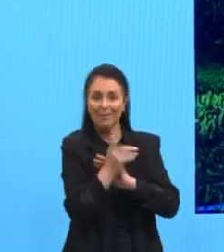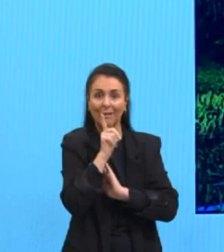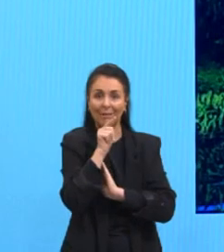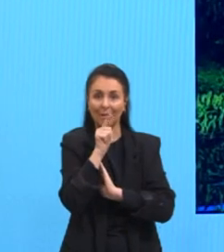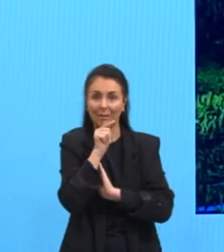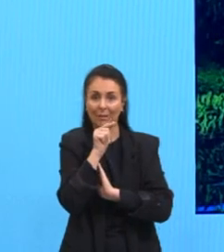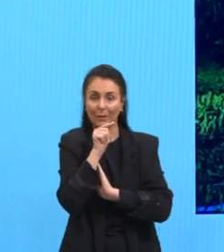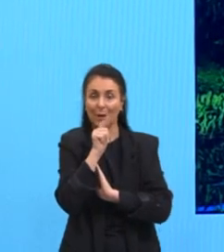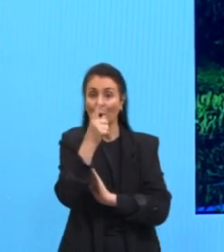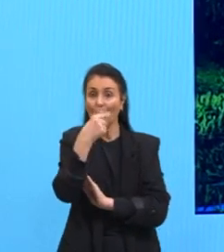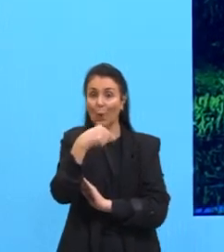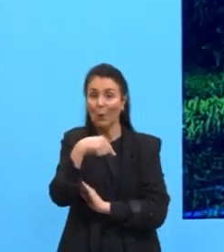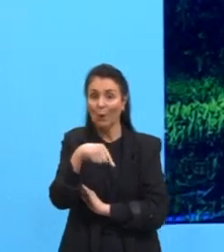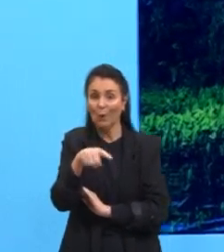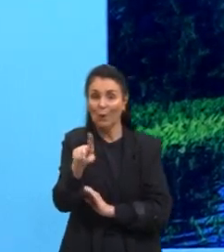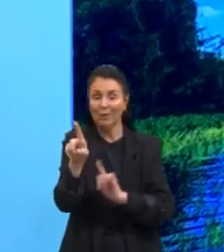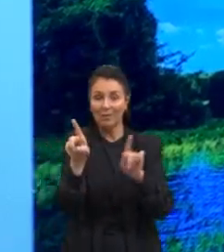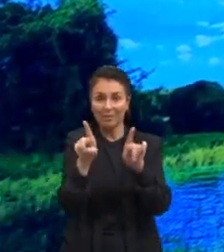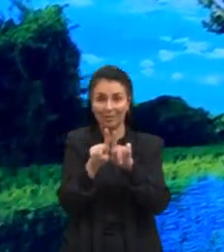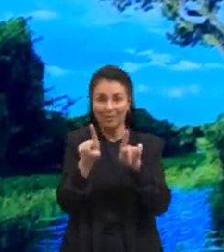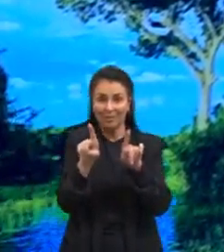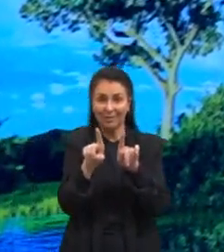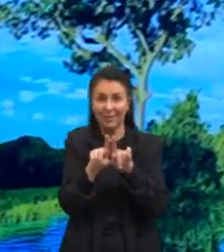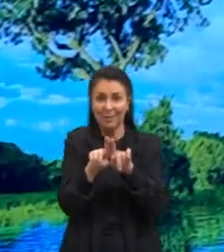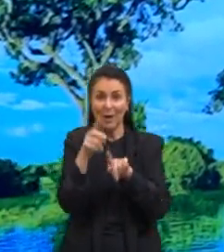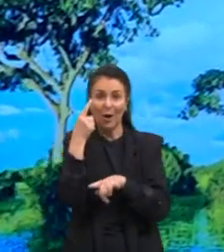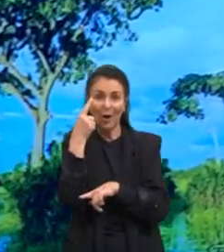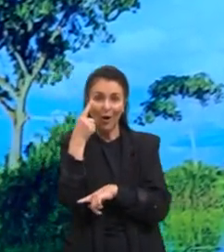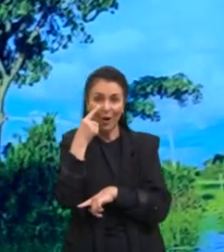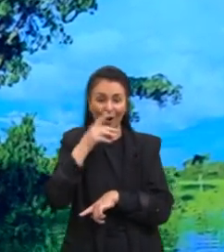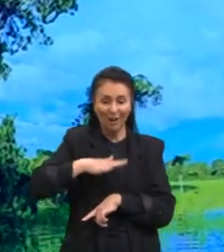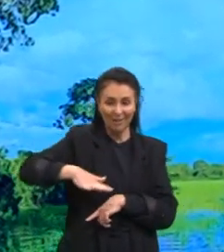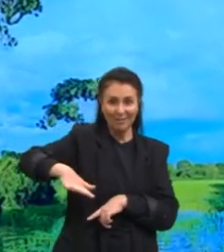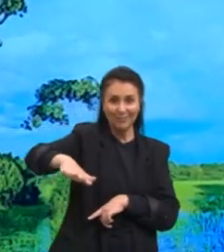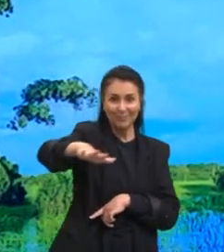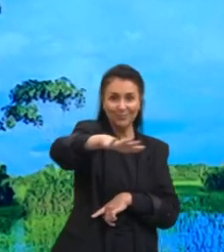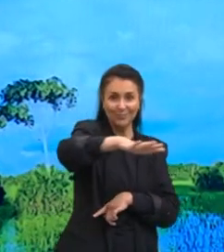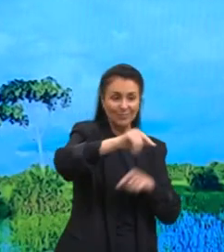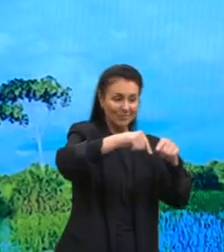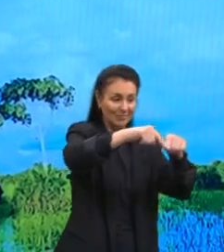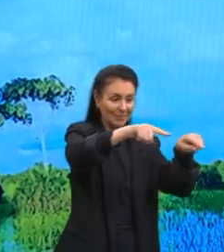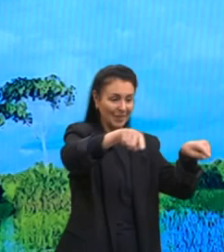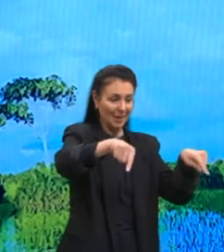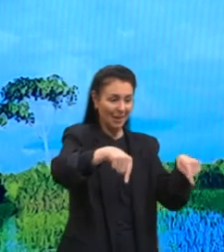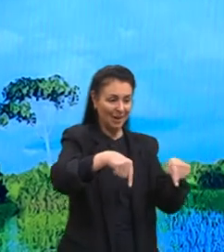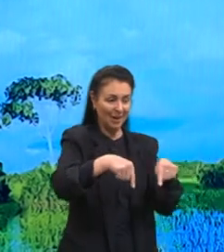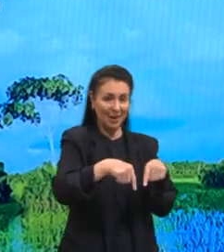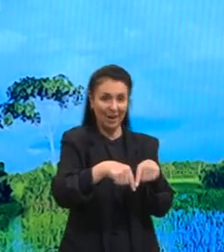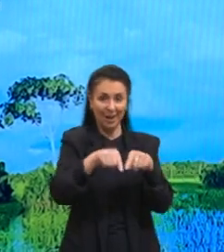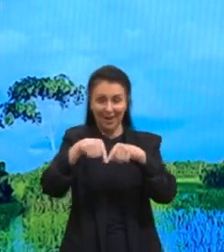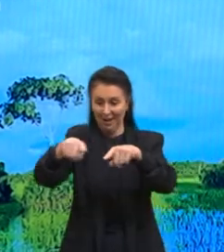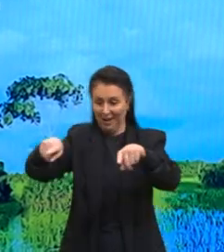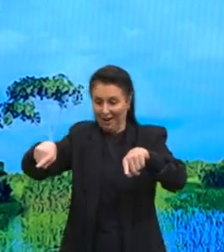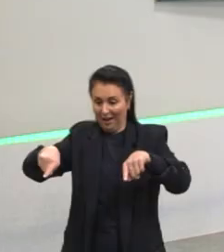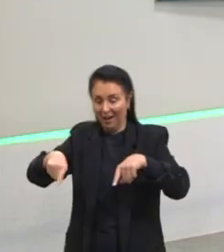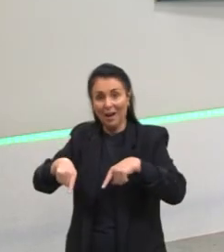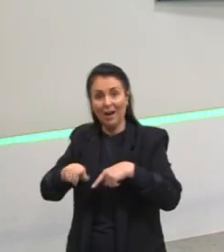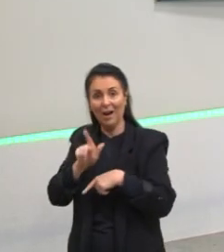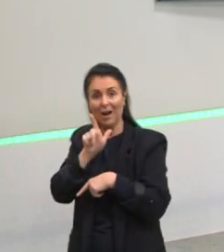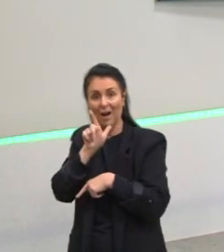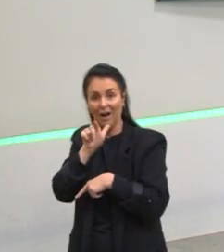vai mostrar na outra aqui ó vai mostrar justamente essa questão ó dos Lagos né formam Lagos aí quando essa